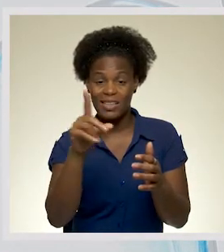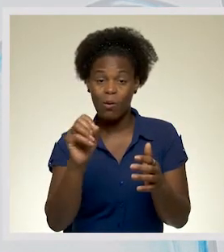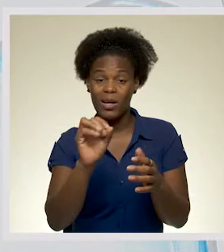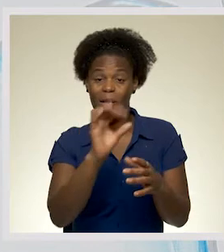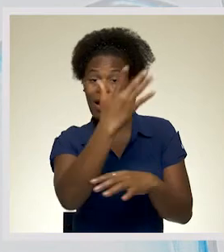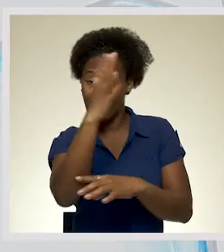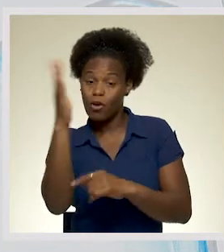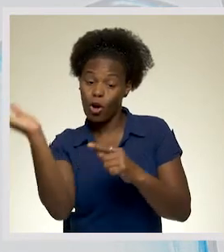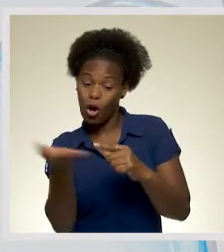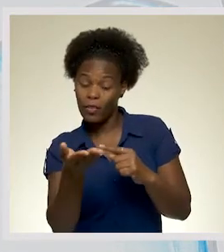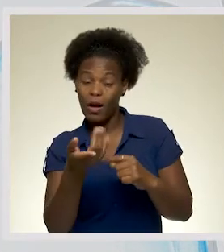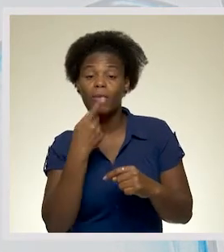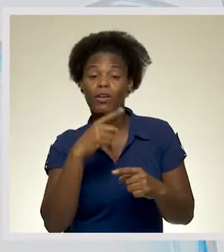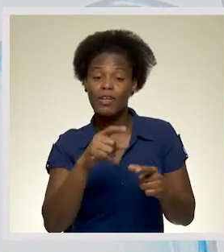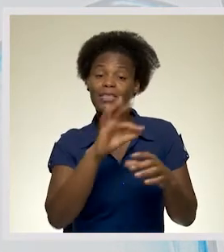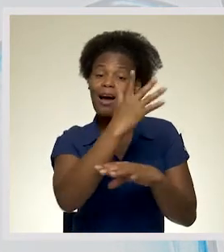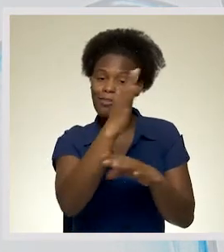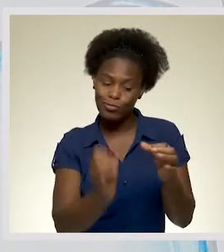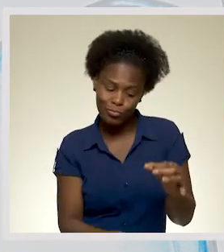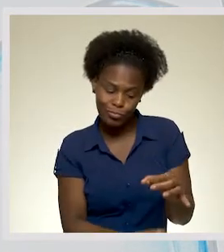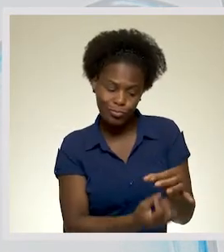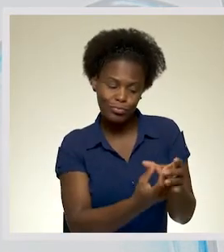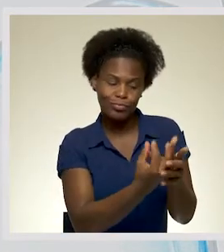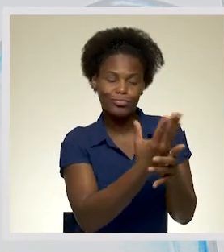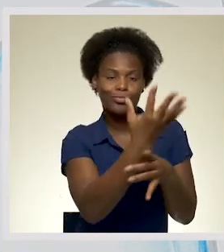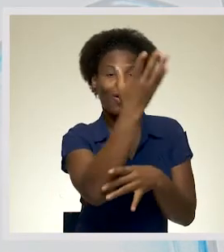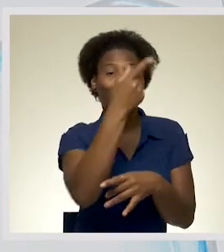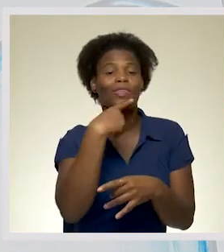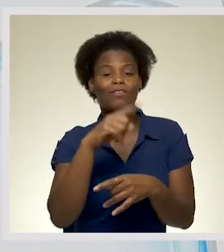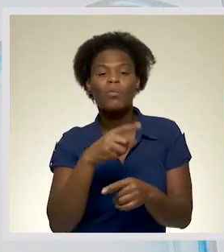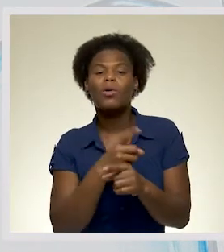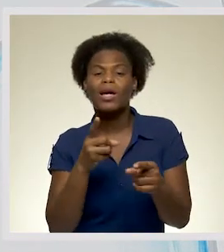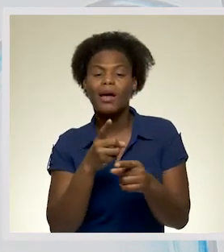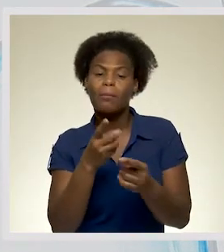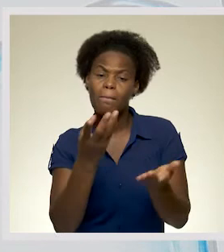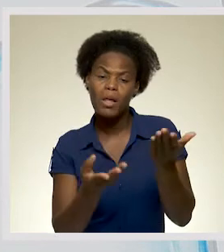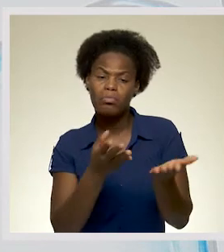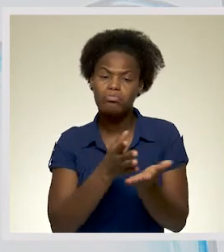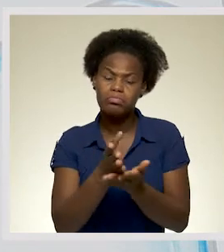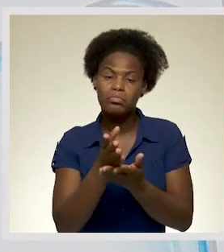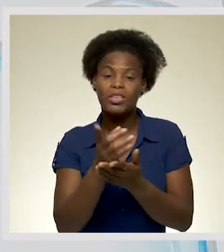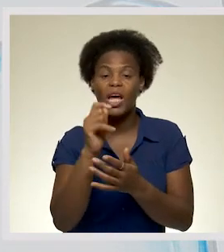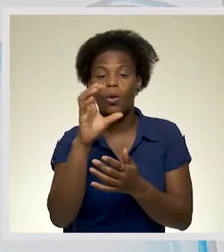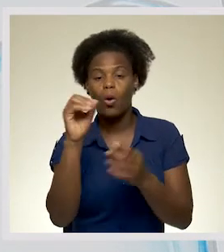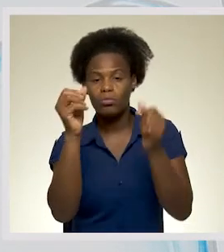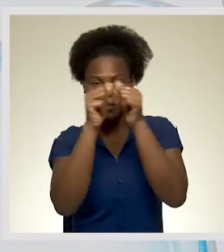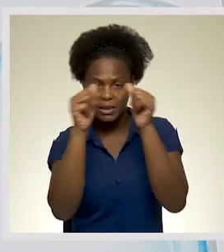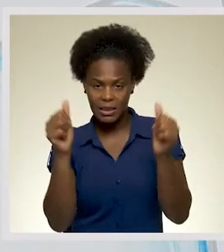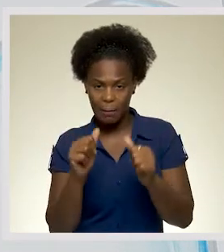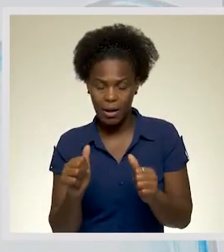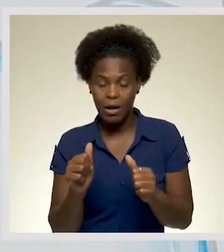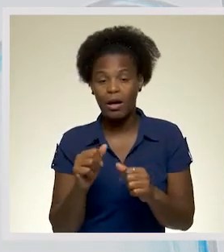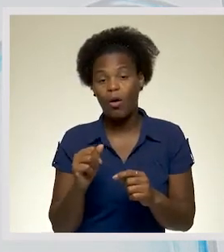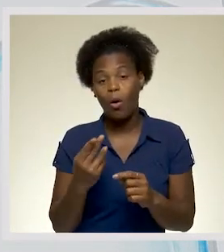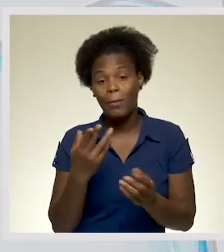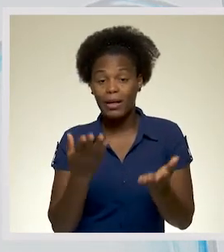Reflorestar essa zona para manter o equilíbrio do ecossistema, ou então o equilíbrio dos seres vivos